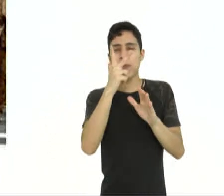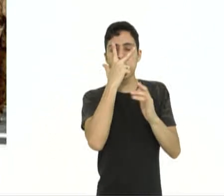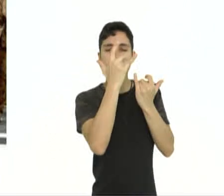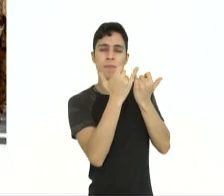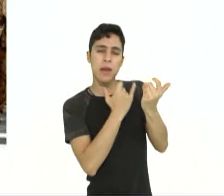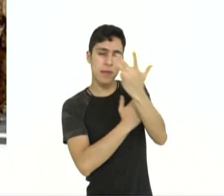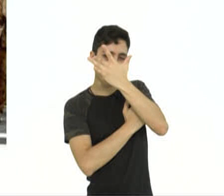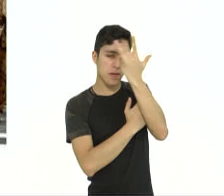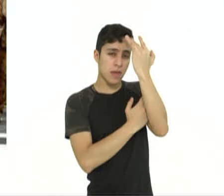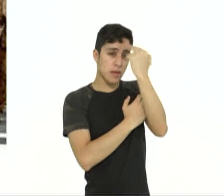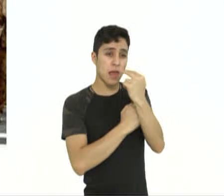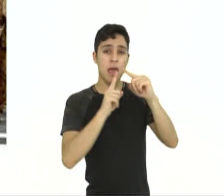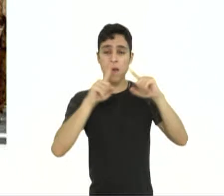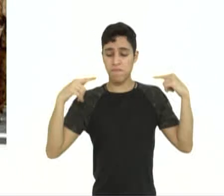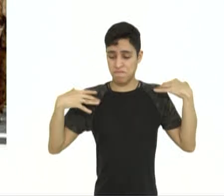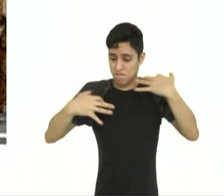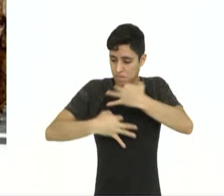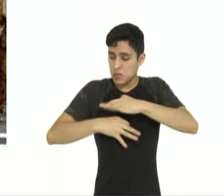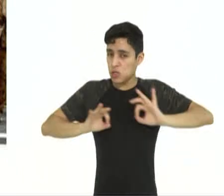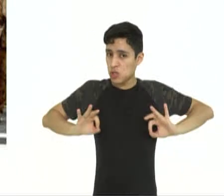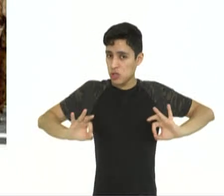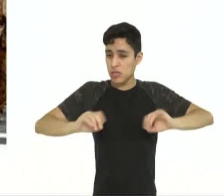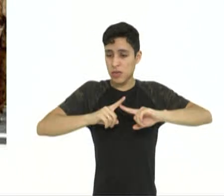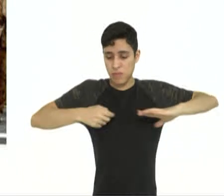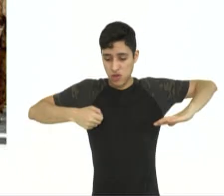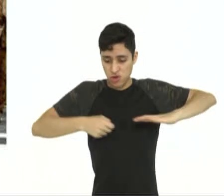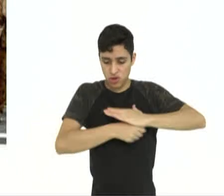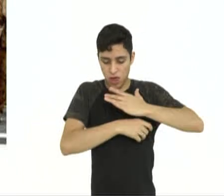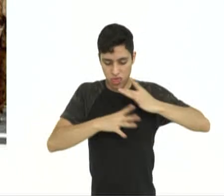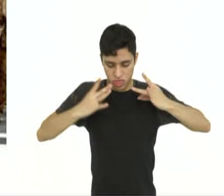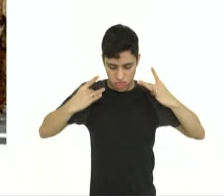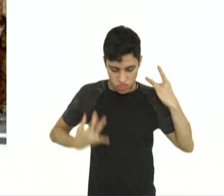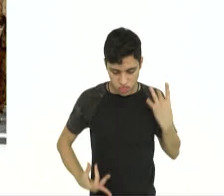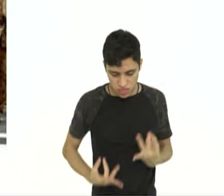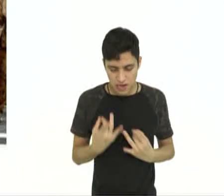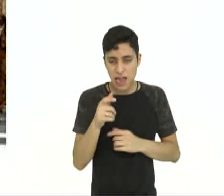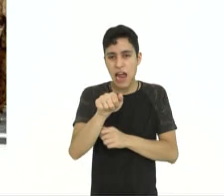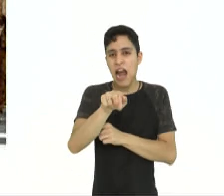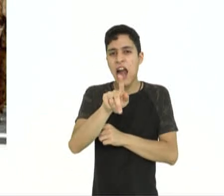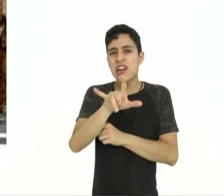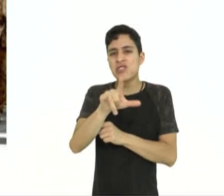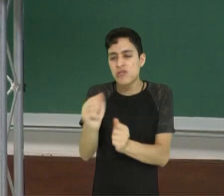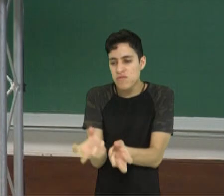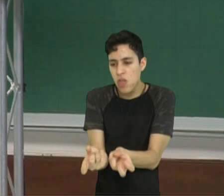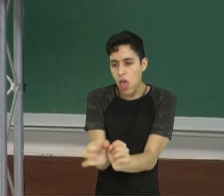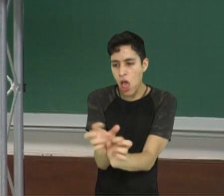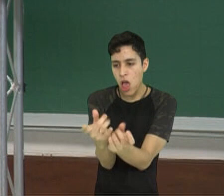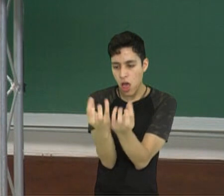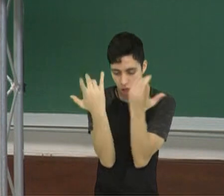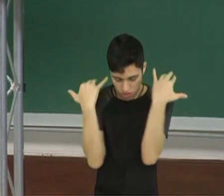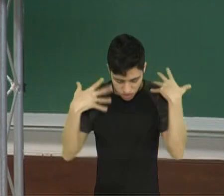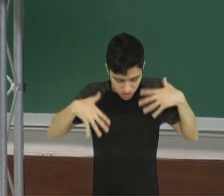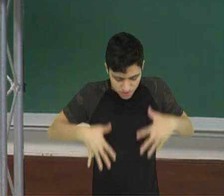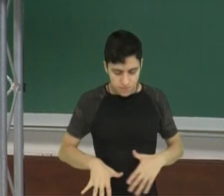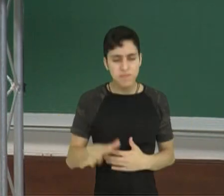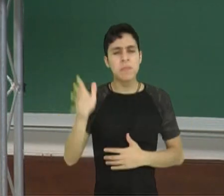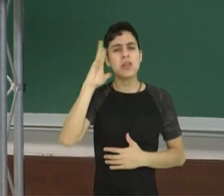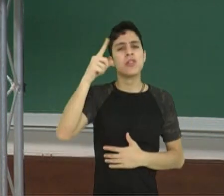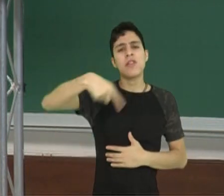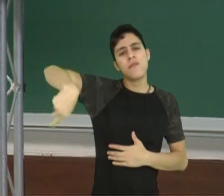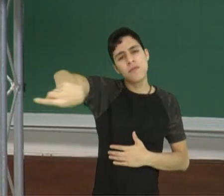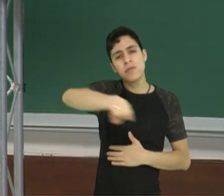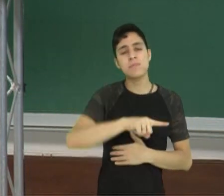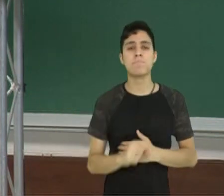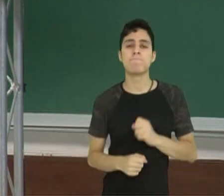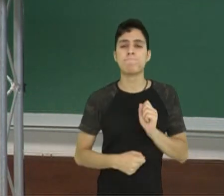trajes luxuosos, porém cobertos totalmente de argila. Então, vocês imaginam vocês na rua e, de repente, um